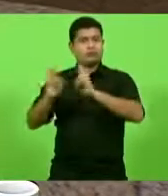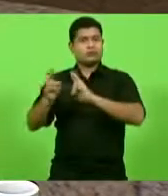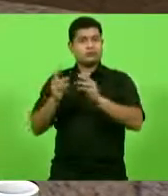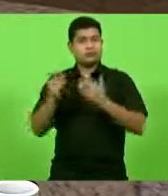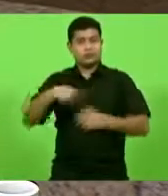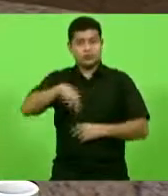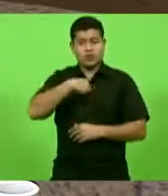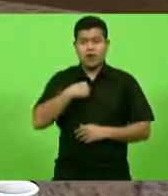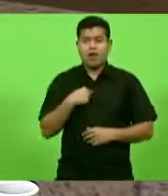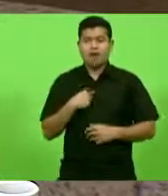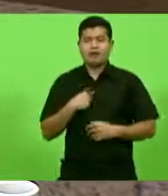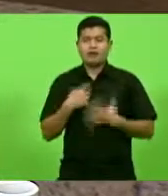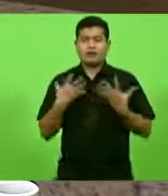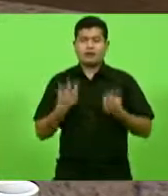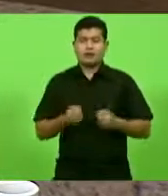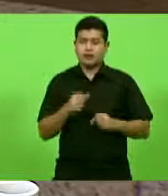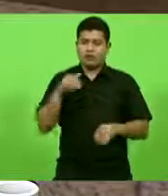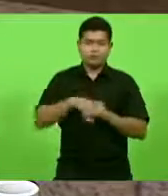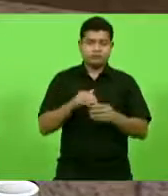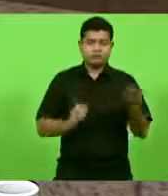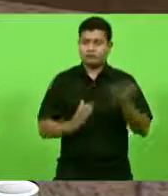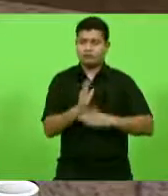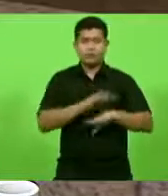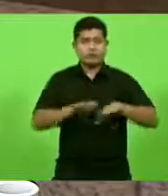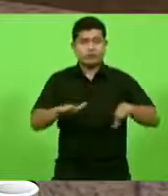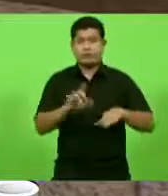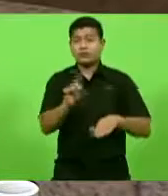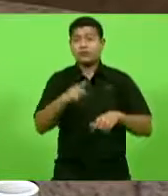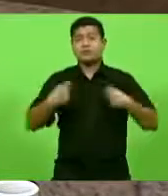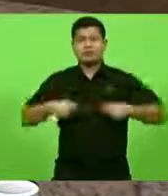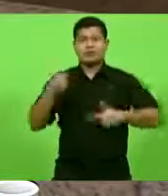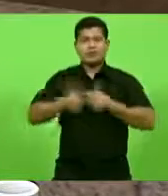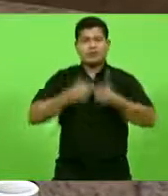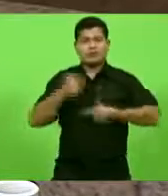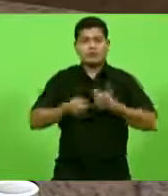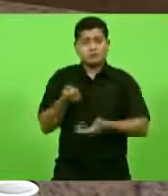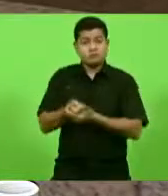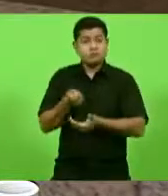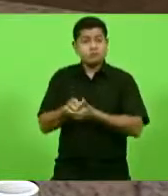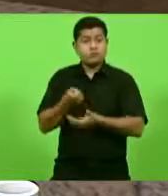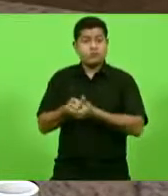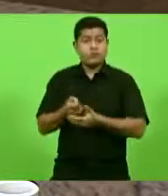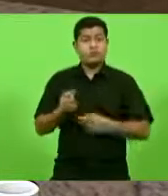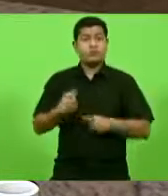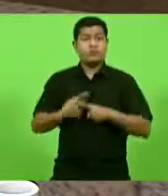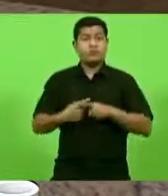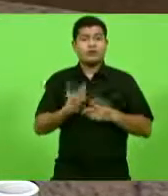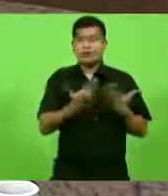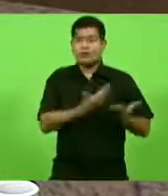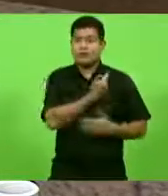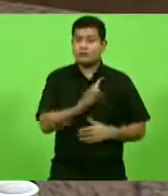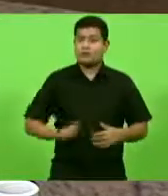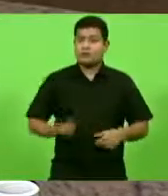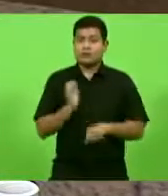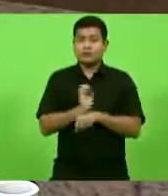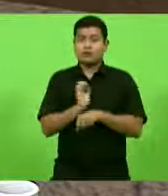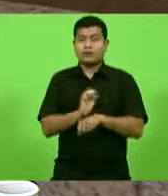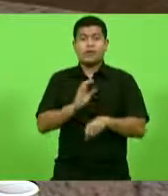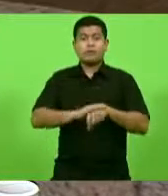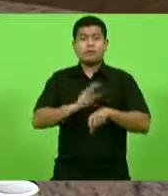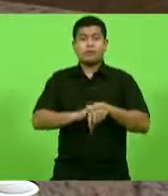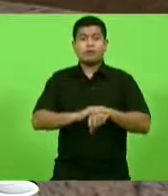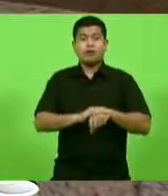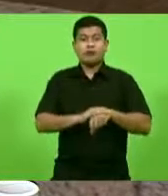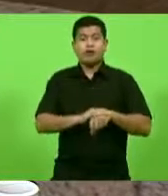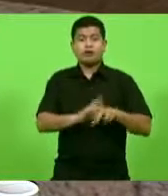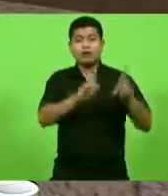só nessa votação. Nós temos que trabalhar para exigir agora, até porque agora o Estado tem a autoridade e